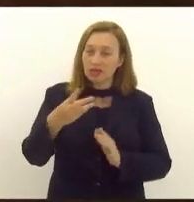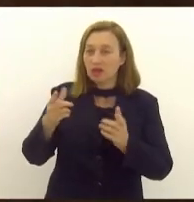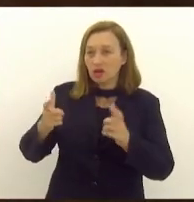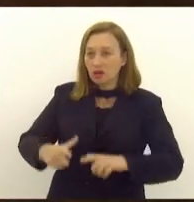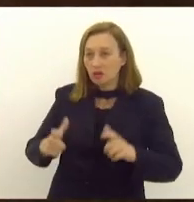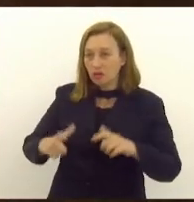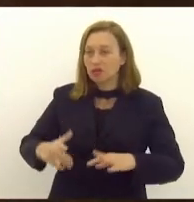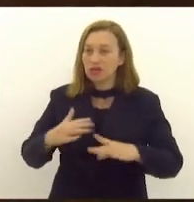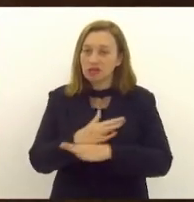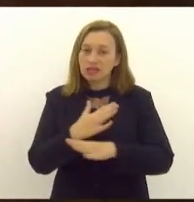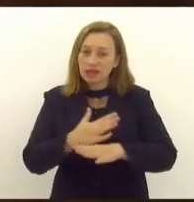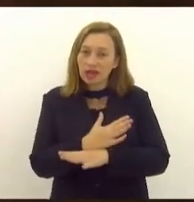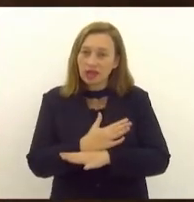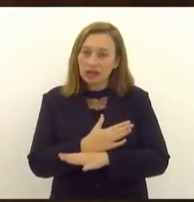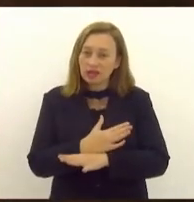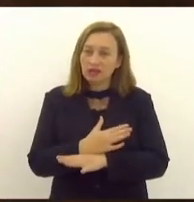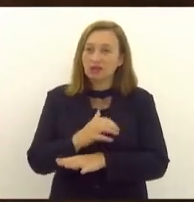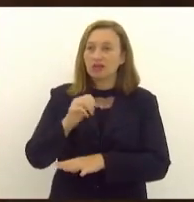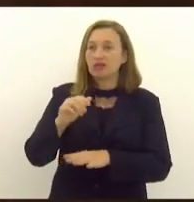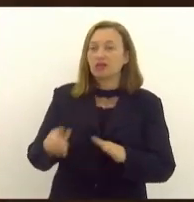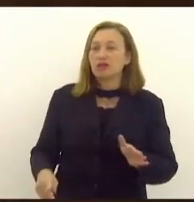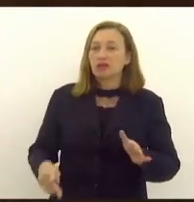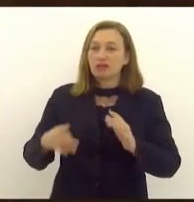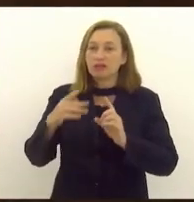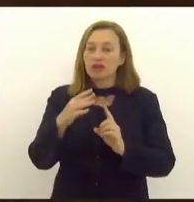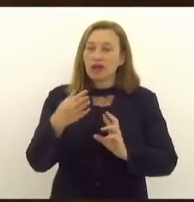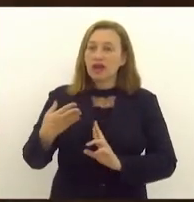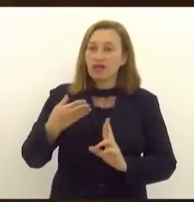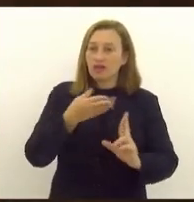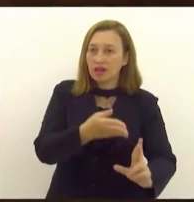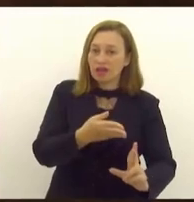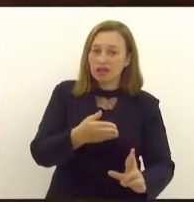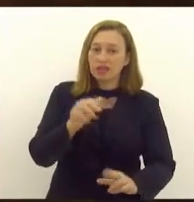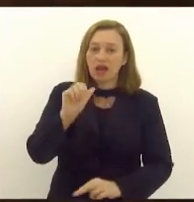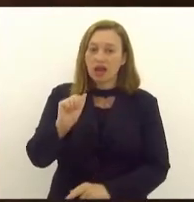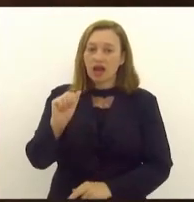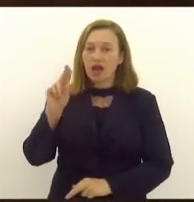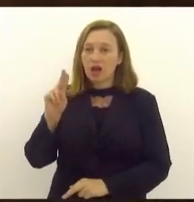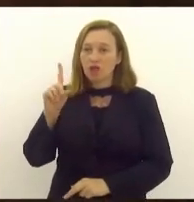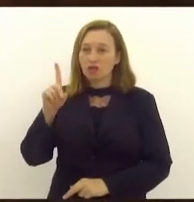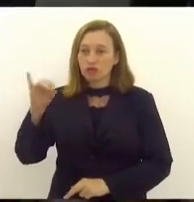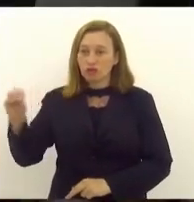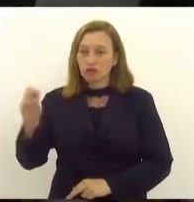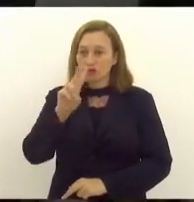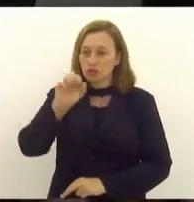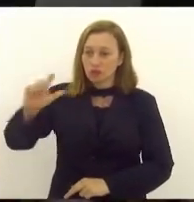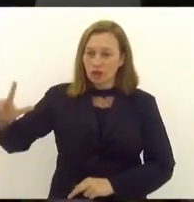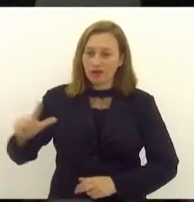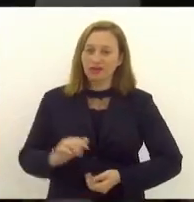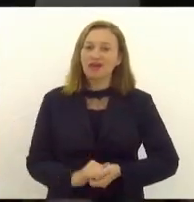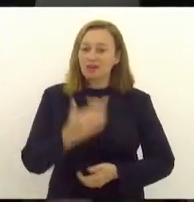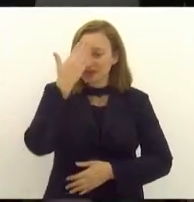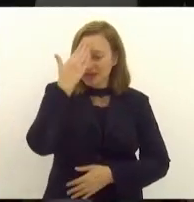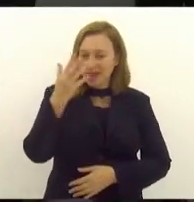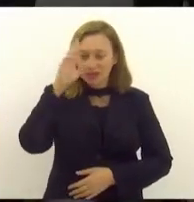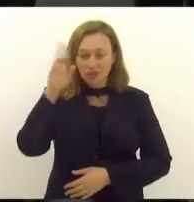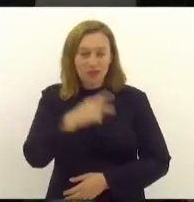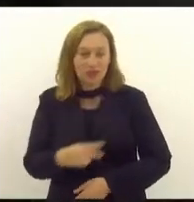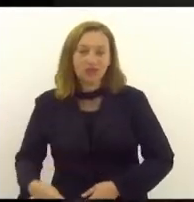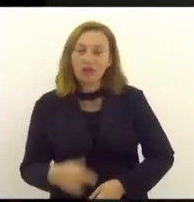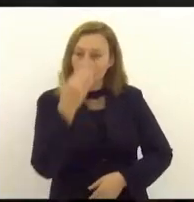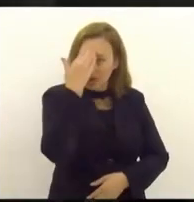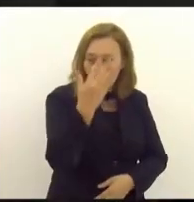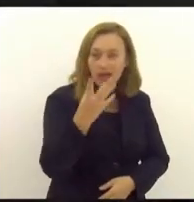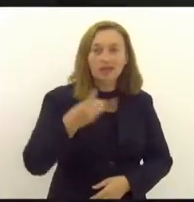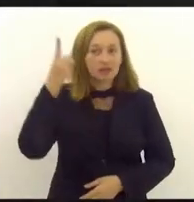sendo a cidade do alto visual Muito obrigado obrigado Presidente Obrigado Deputado munir